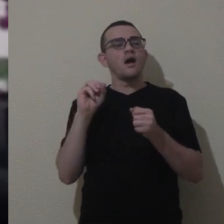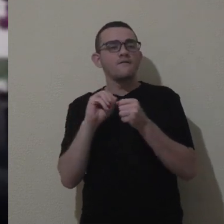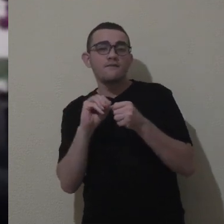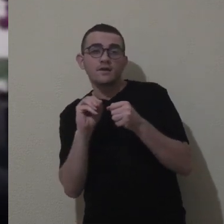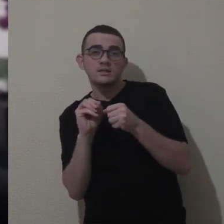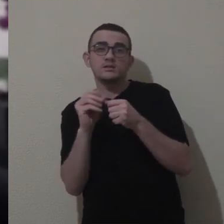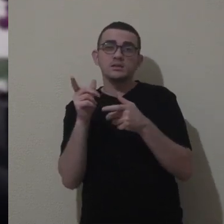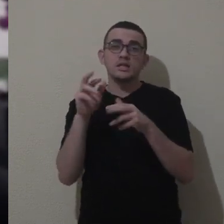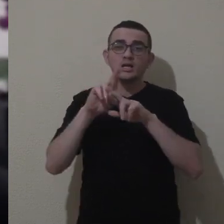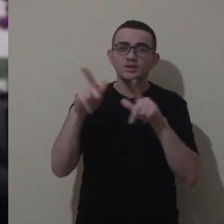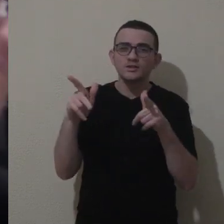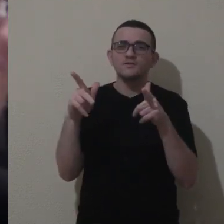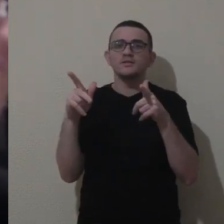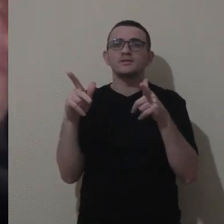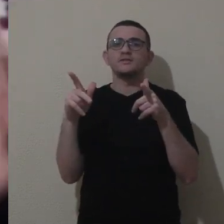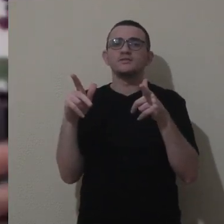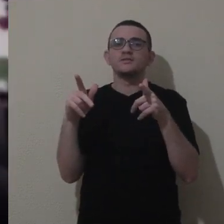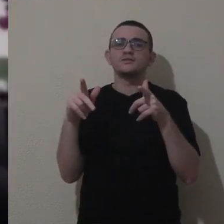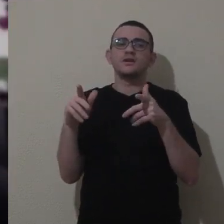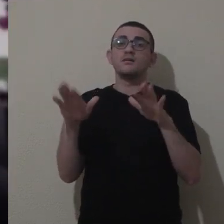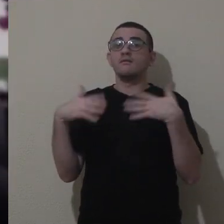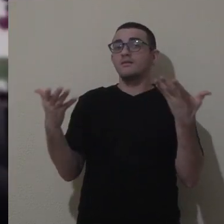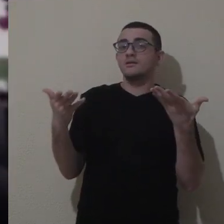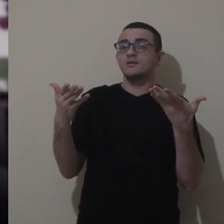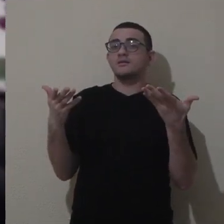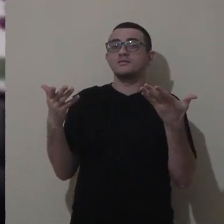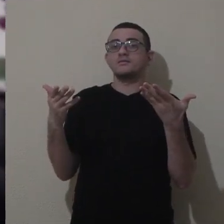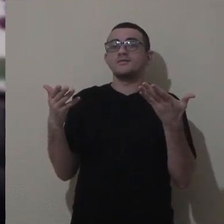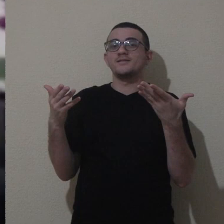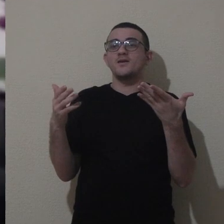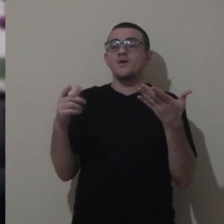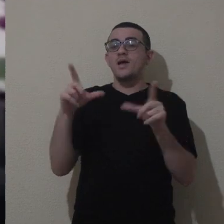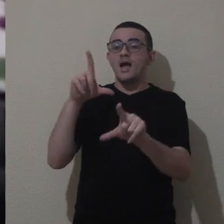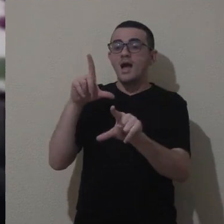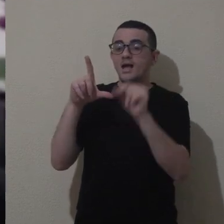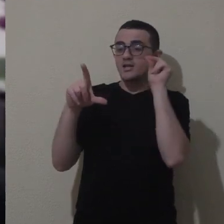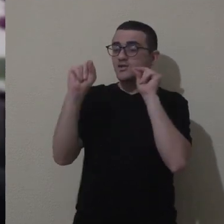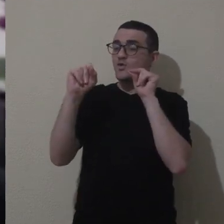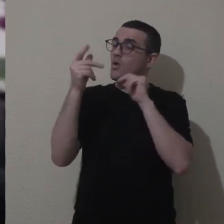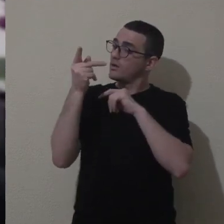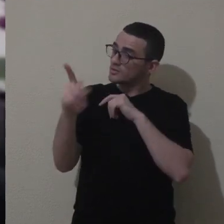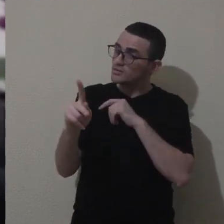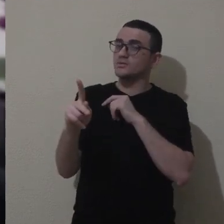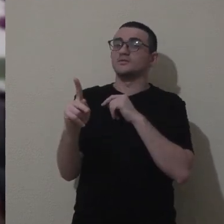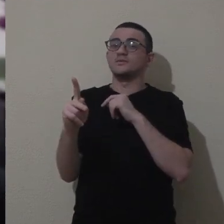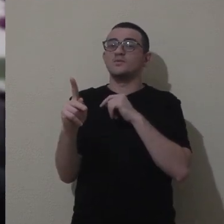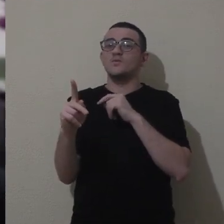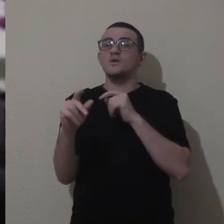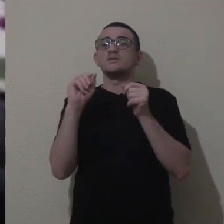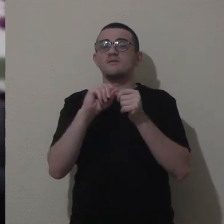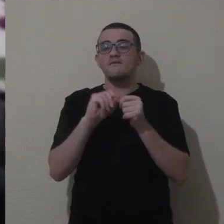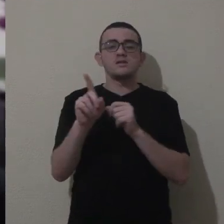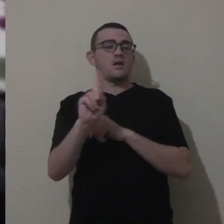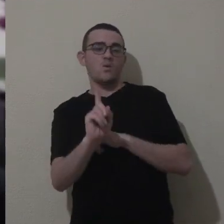você vai te fazer diferença, né? Então, quer dizer, a tomada de decisão vai ser tua, né? Que